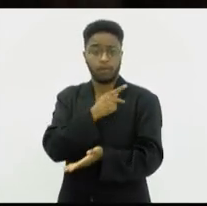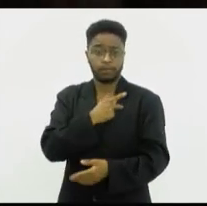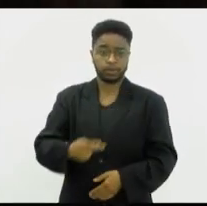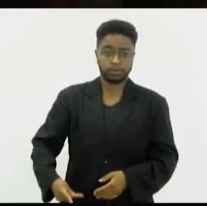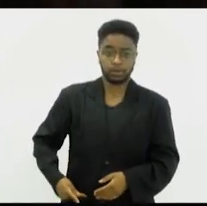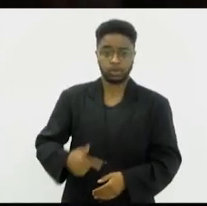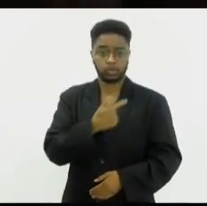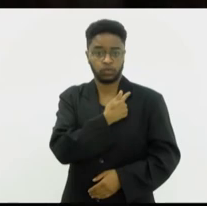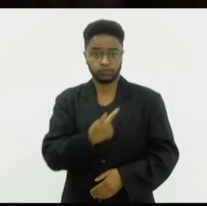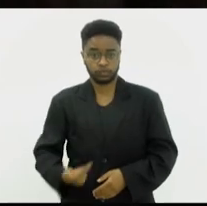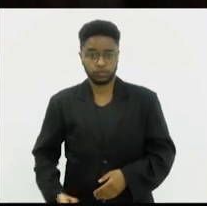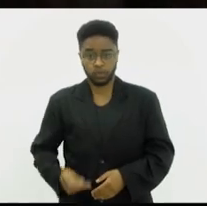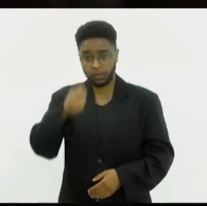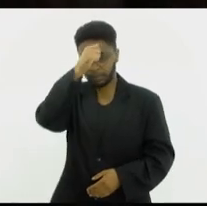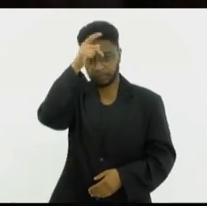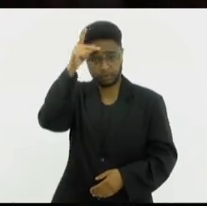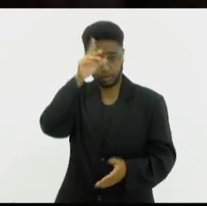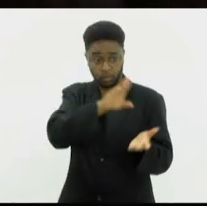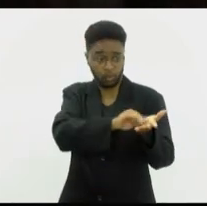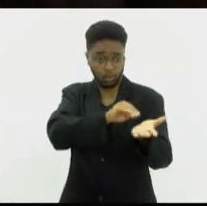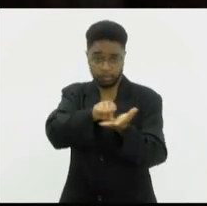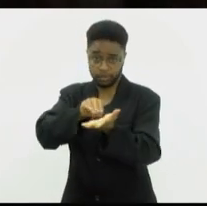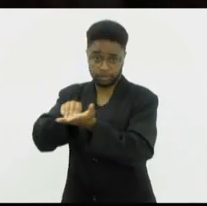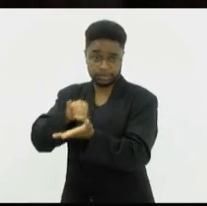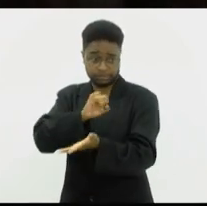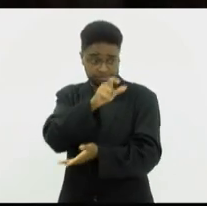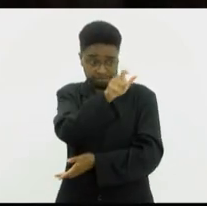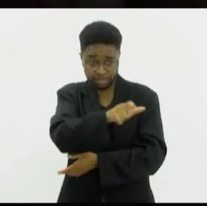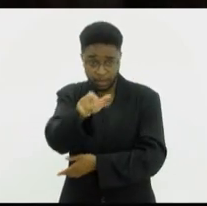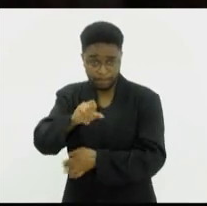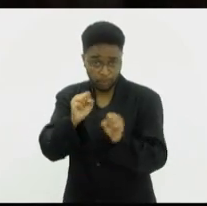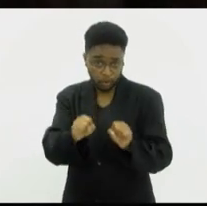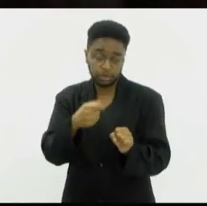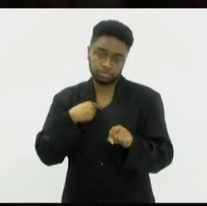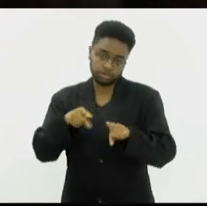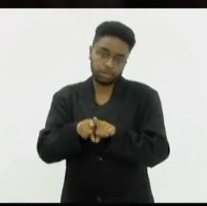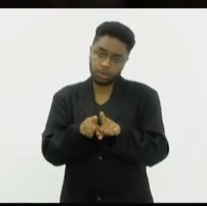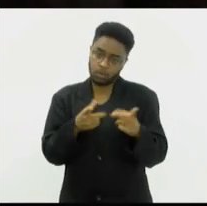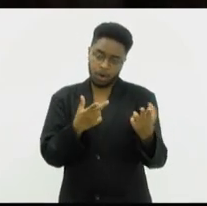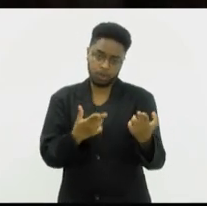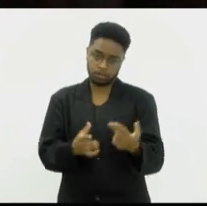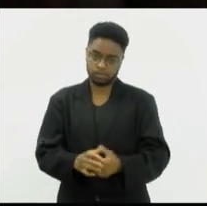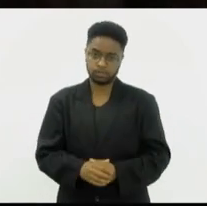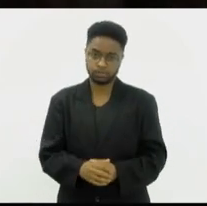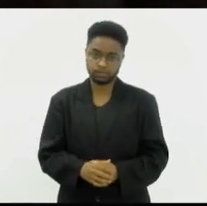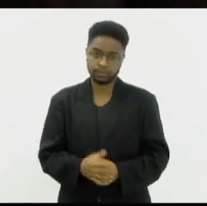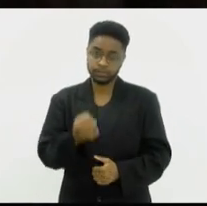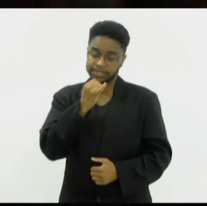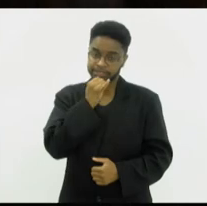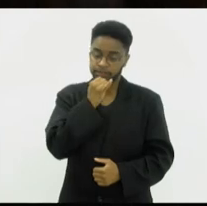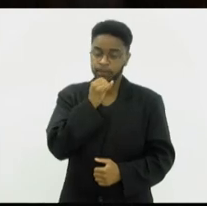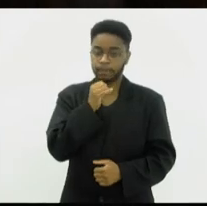o seu prefeito. Você copia. Se ele pode, por que que eu não posso? Né? Se ele pode ficar